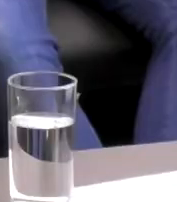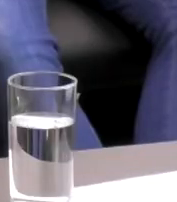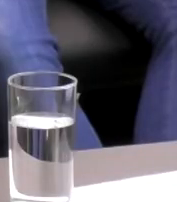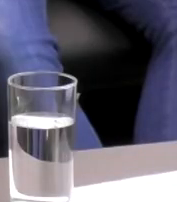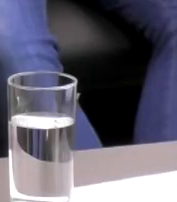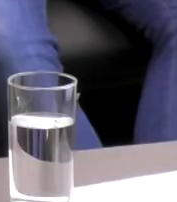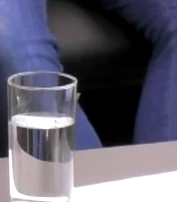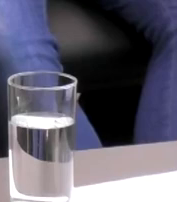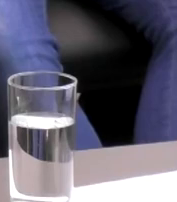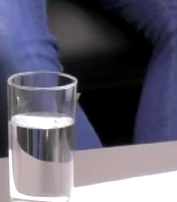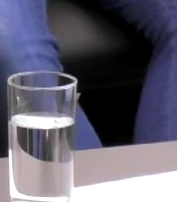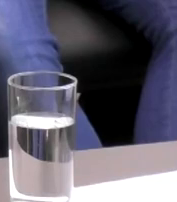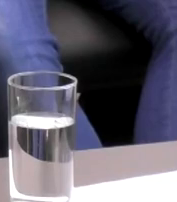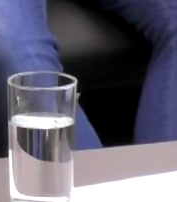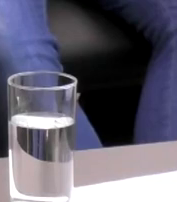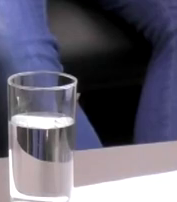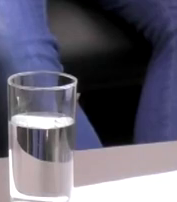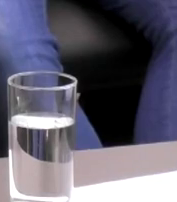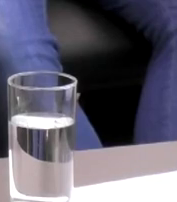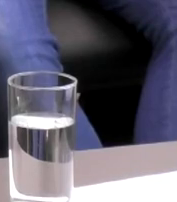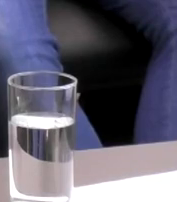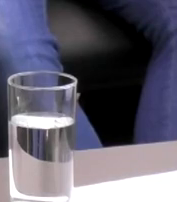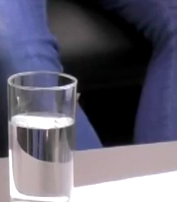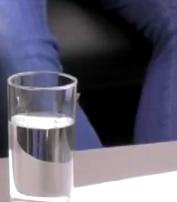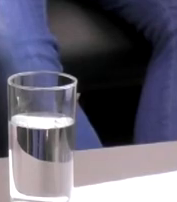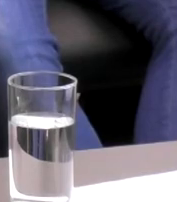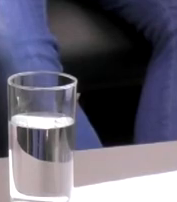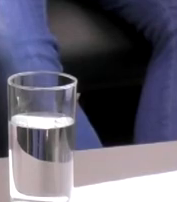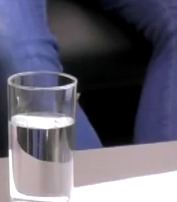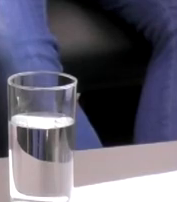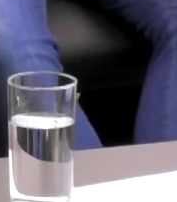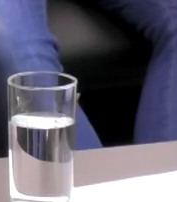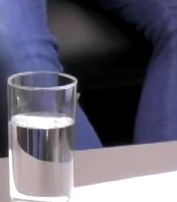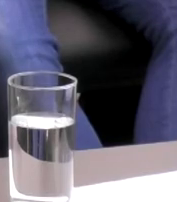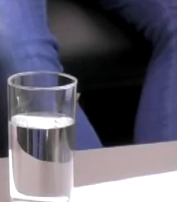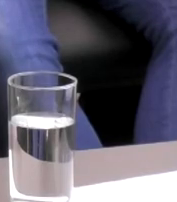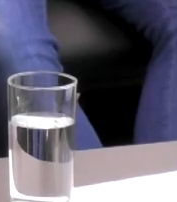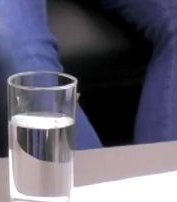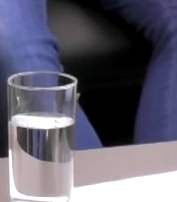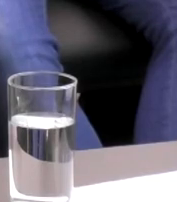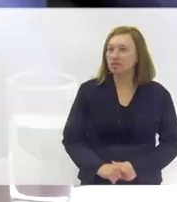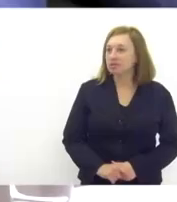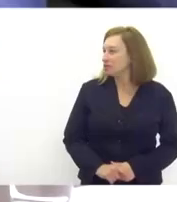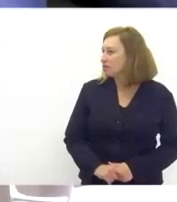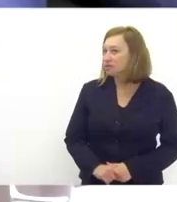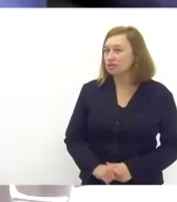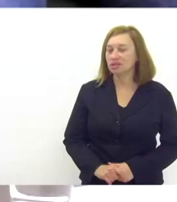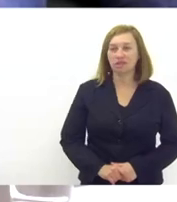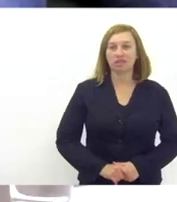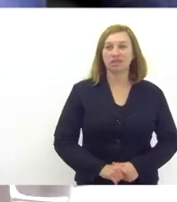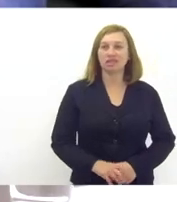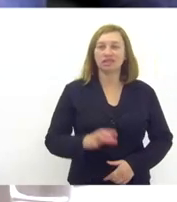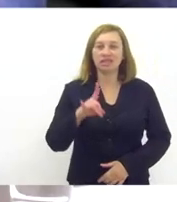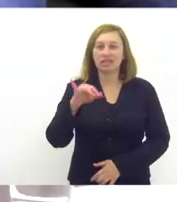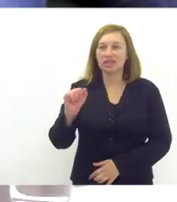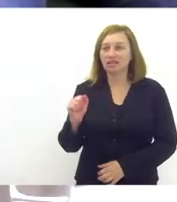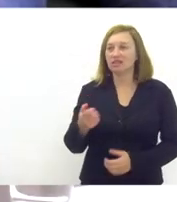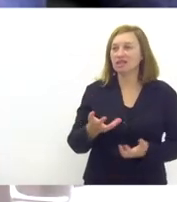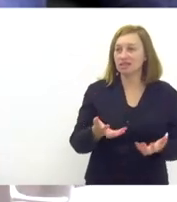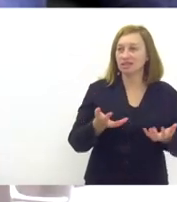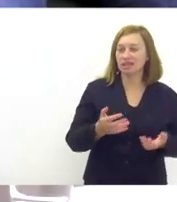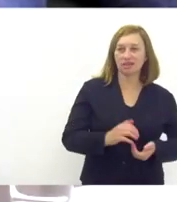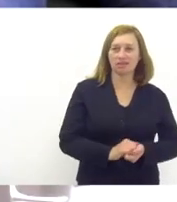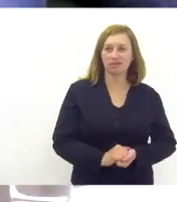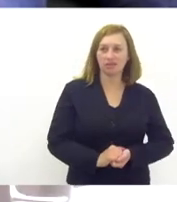que eles fizeram para me prender. E como forma de travar, porque, assim como o Danilo, eles queriam empurrar mais, eles queriam